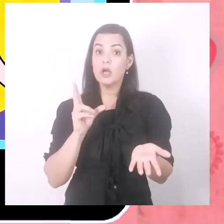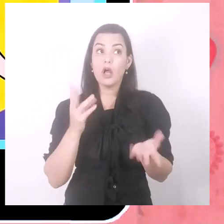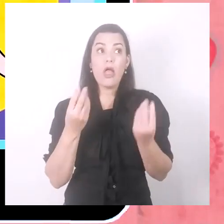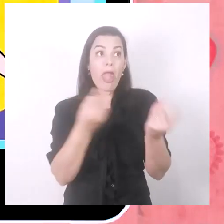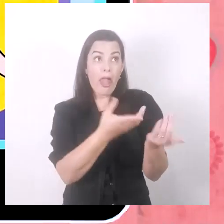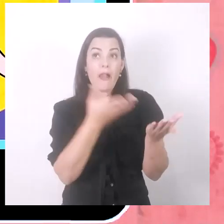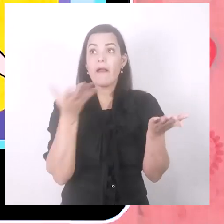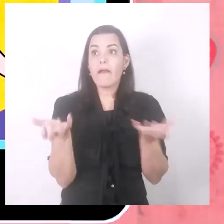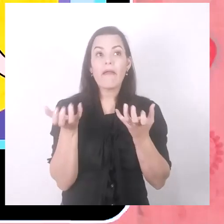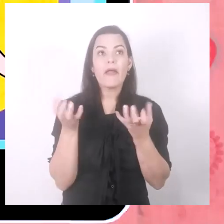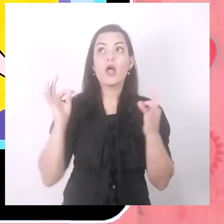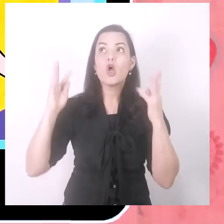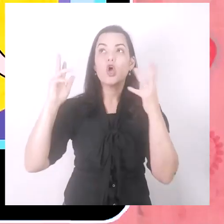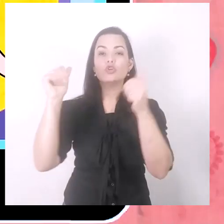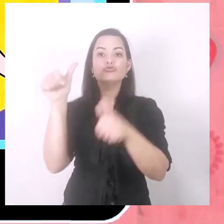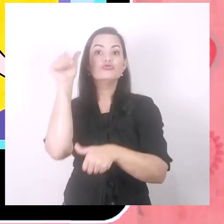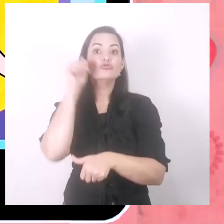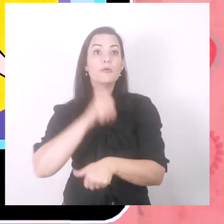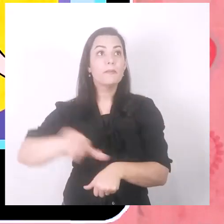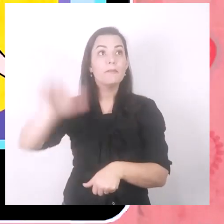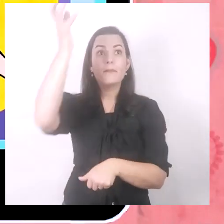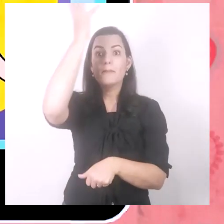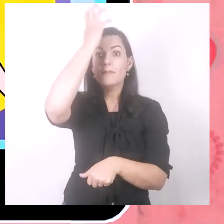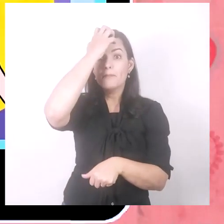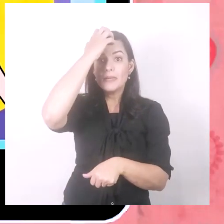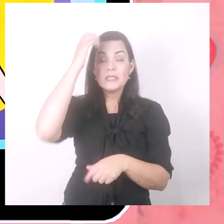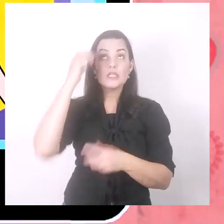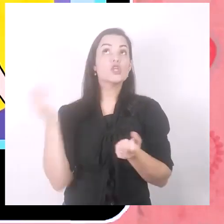princesas. Ela quer que as princesas vão à luta.